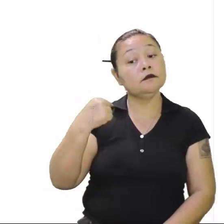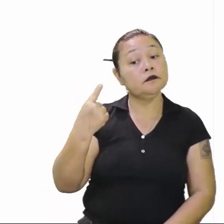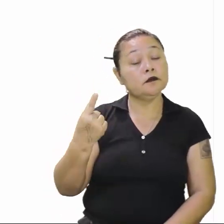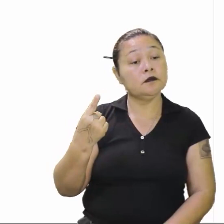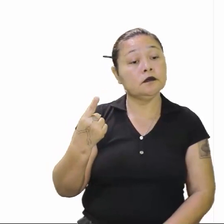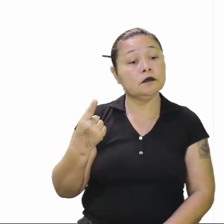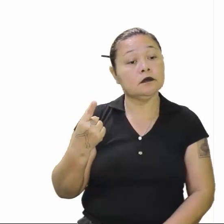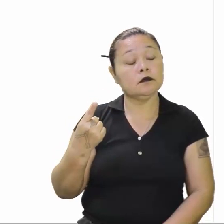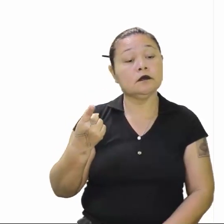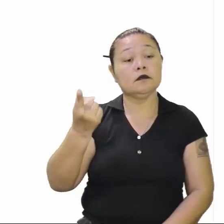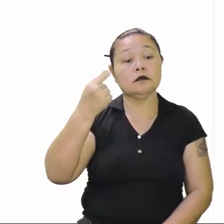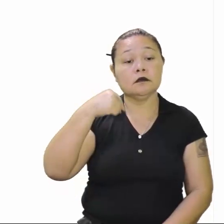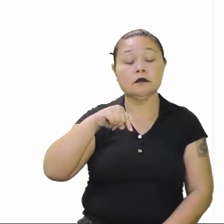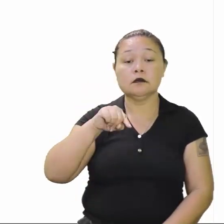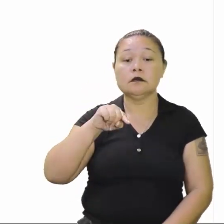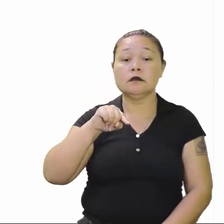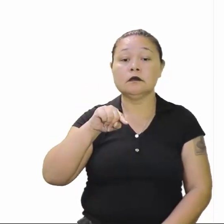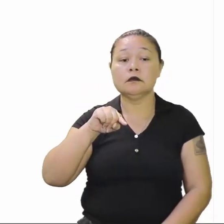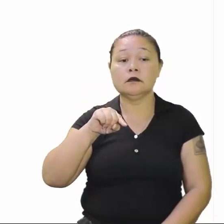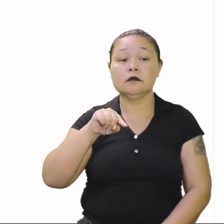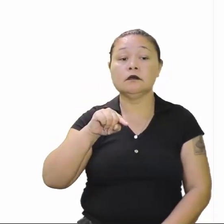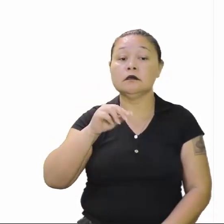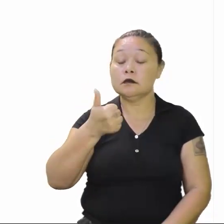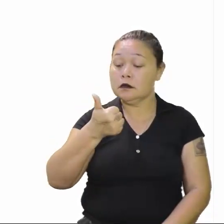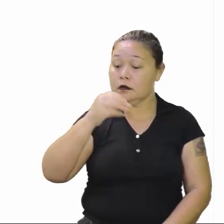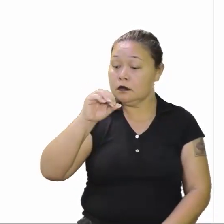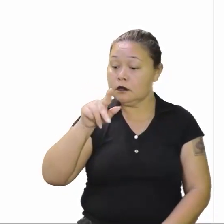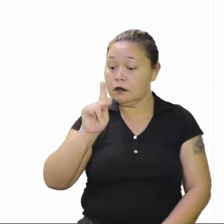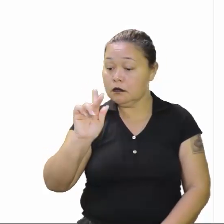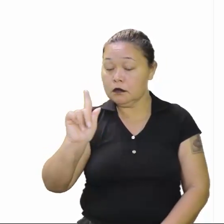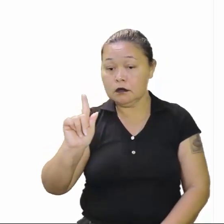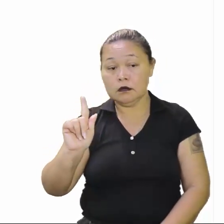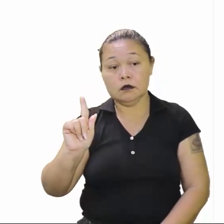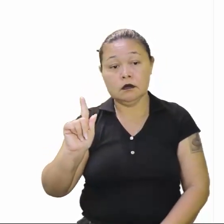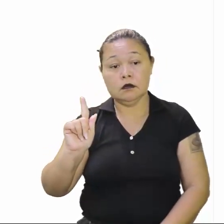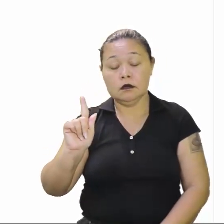Porém, como consumiu 10 quilogramas de carne,